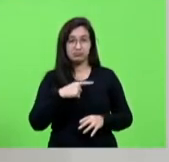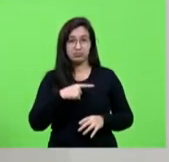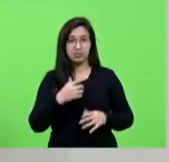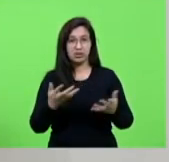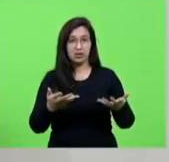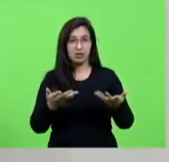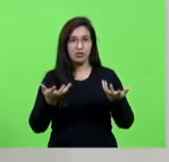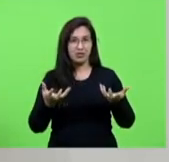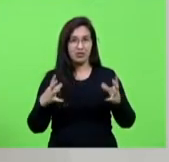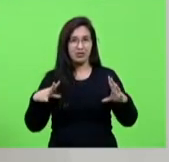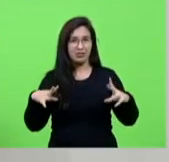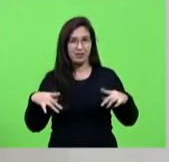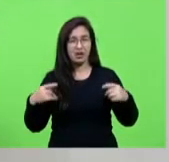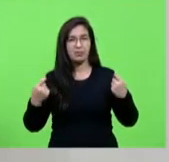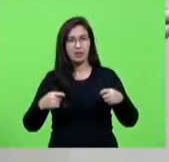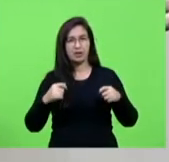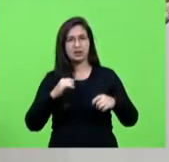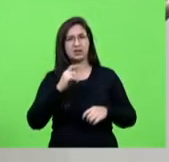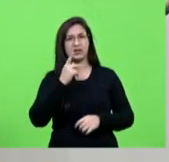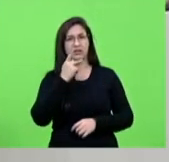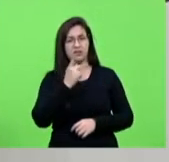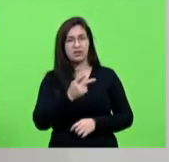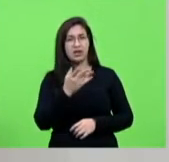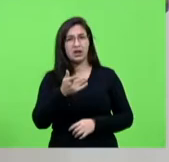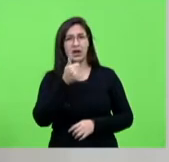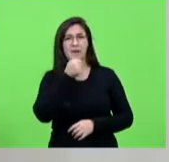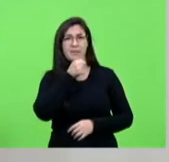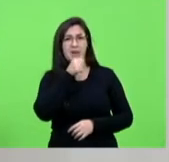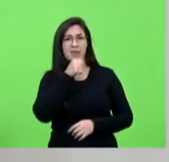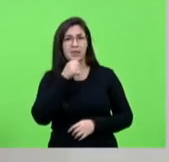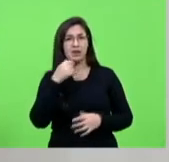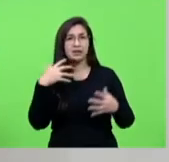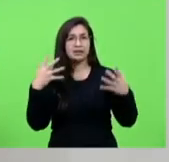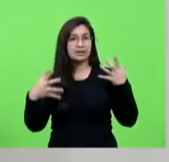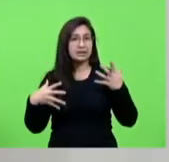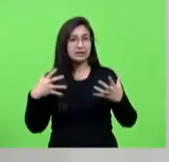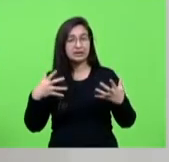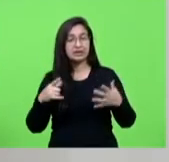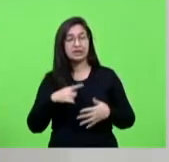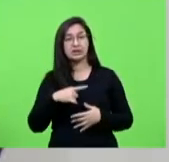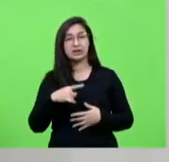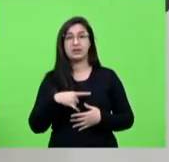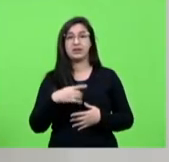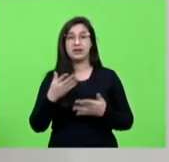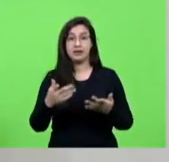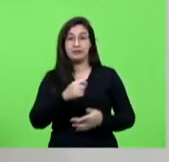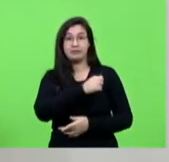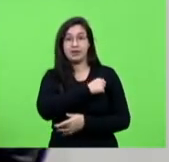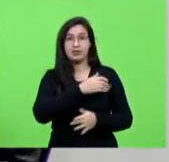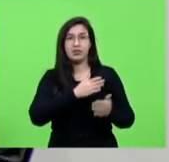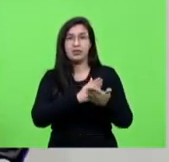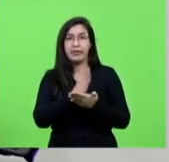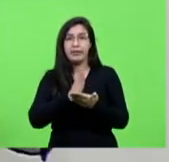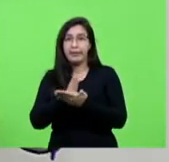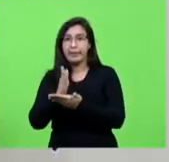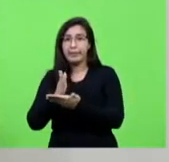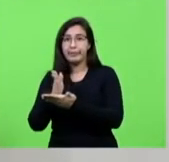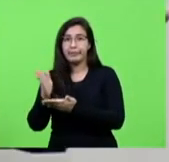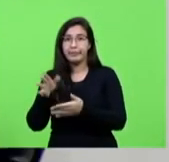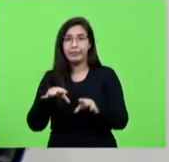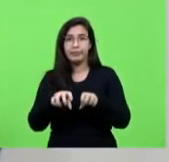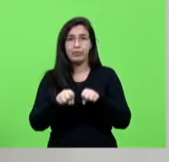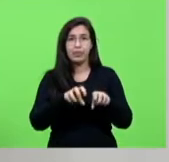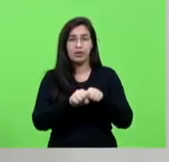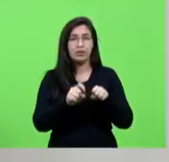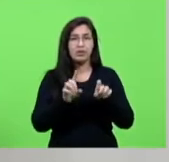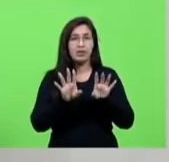Tem que ter alguém para falar, as mães estão desesperadas, os pais estão desesperados, os alunos estão sendo aprovados e não tem nenhuma